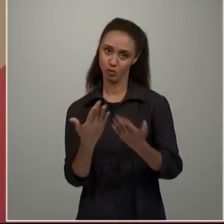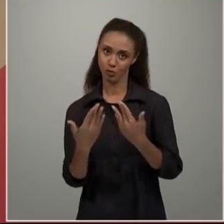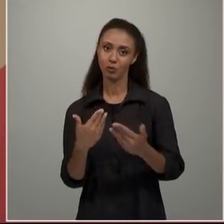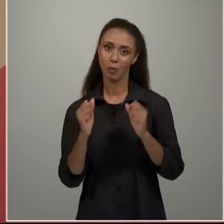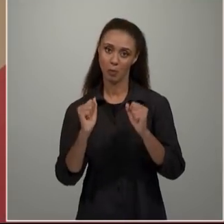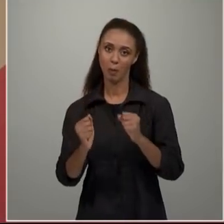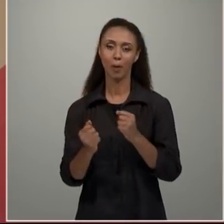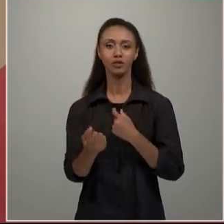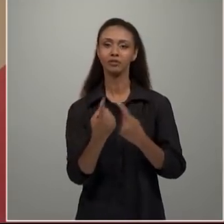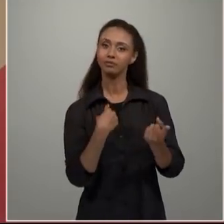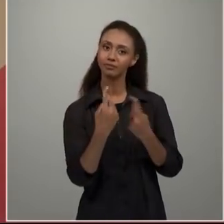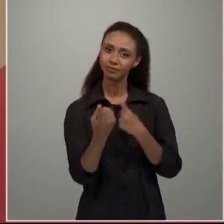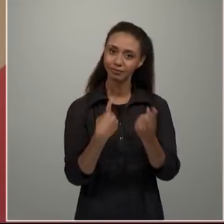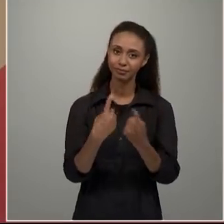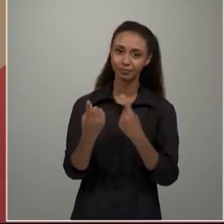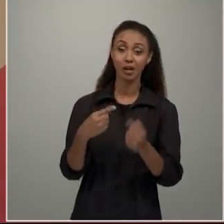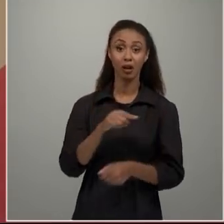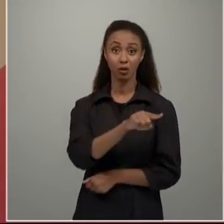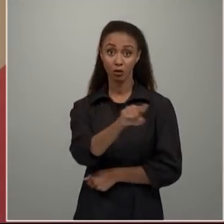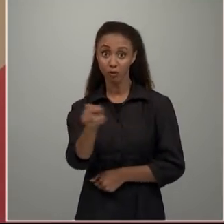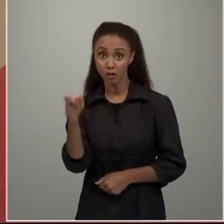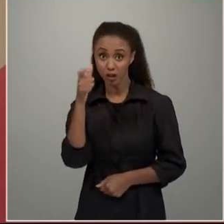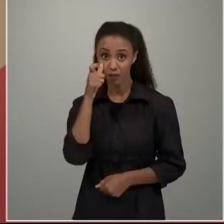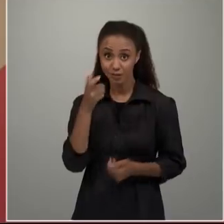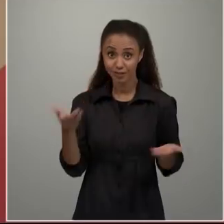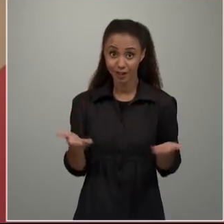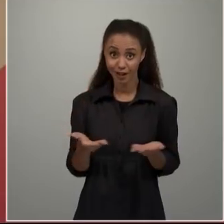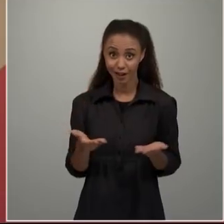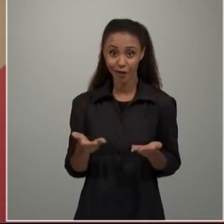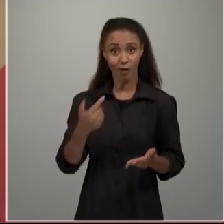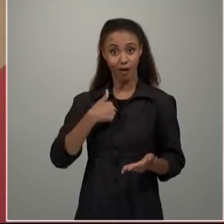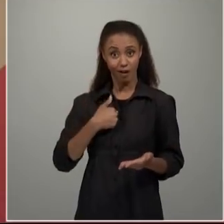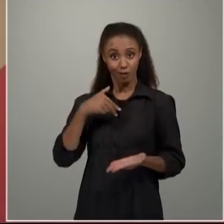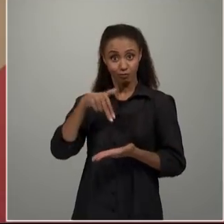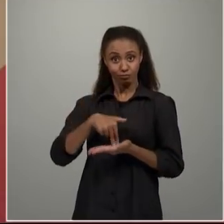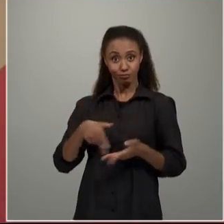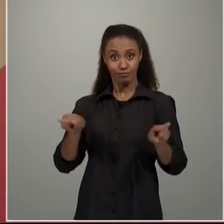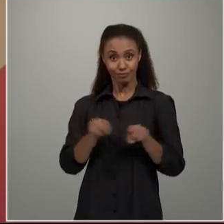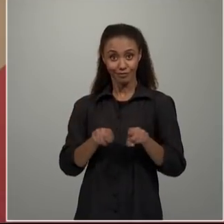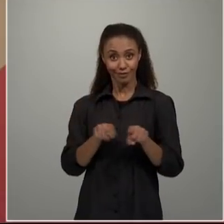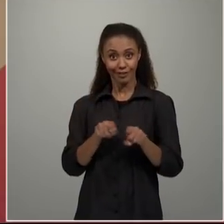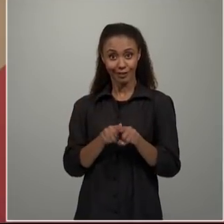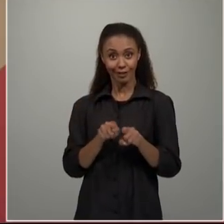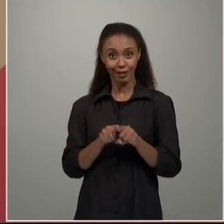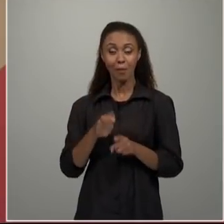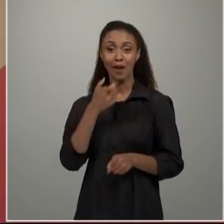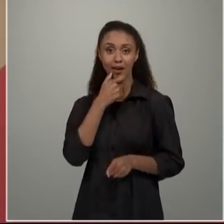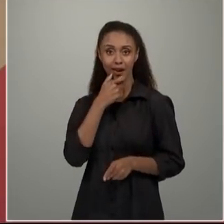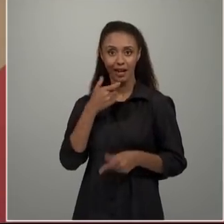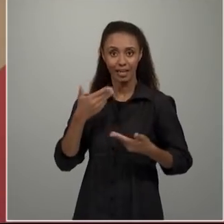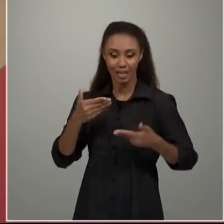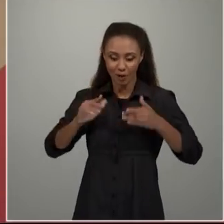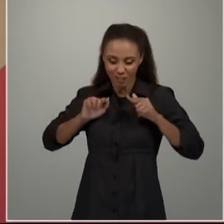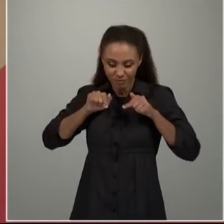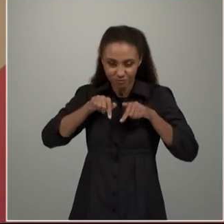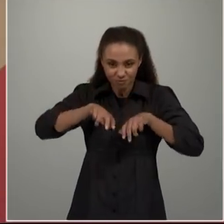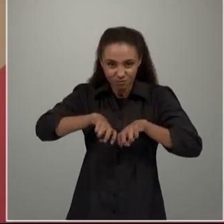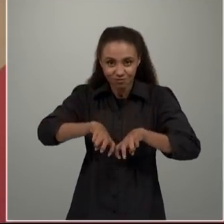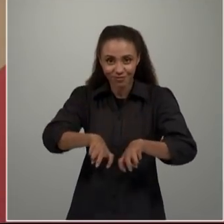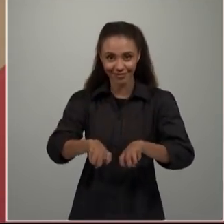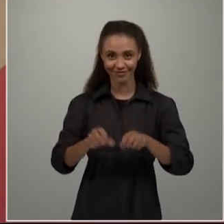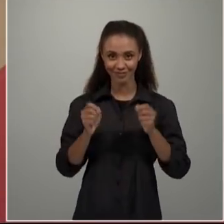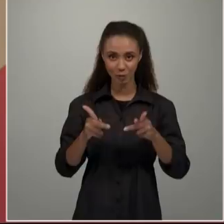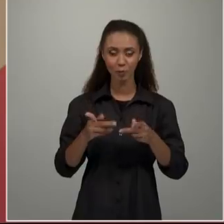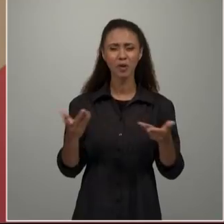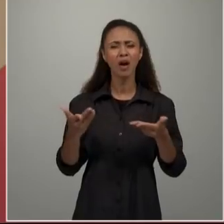vamos começar um diálogo vocês que estão aí está e eu aqui e vamos trabalhar com a nossa língua inglesa então vir agora aqui pro nosso